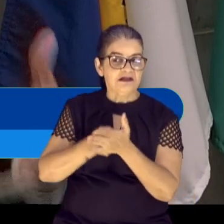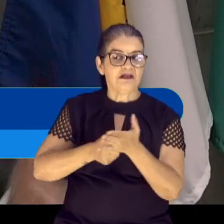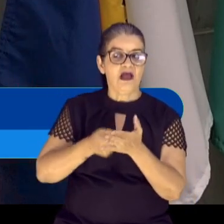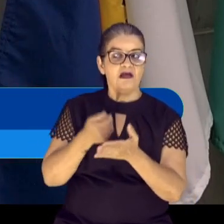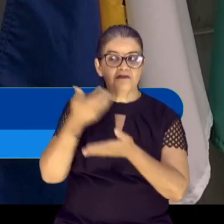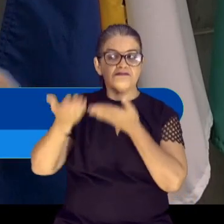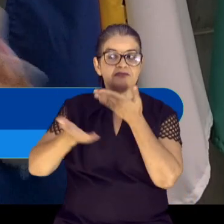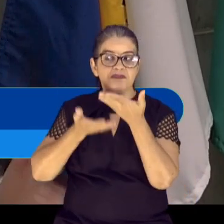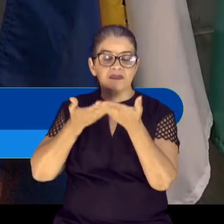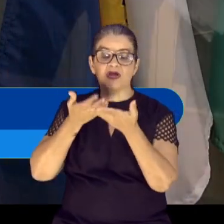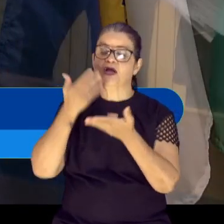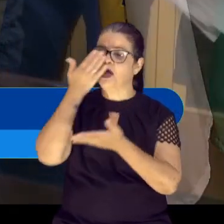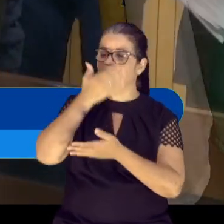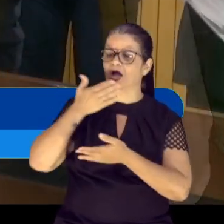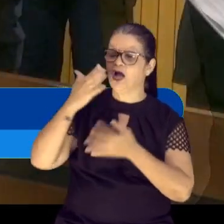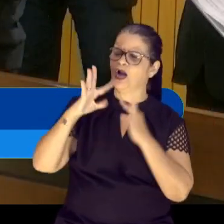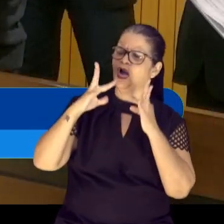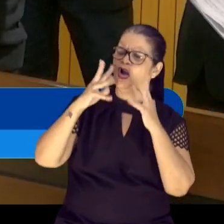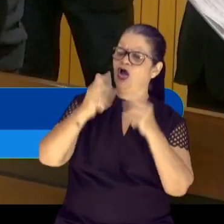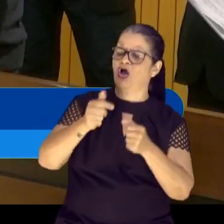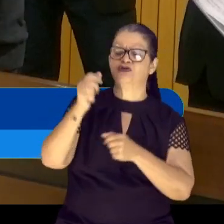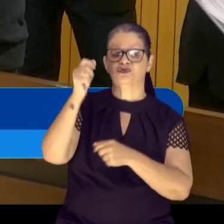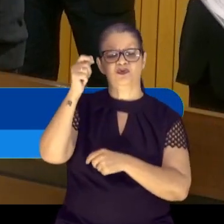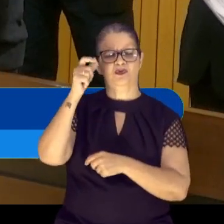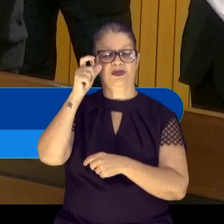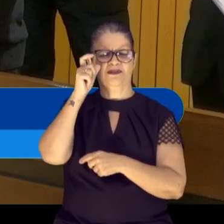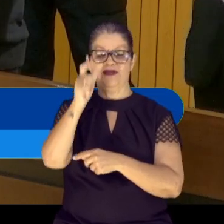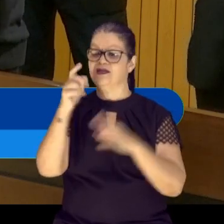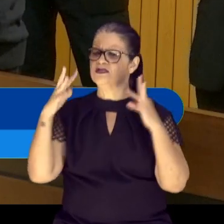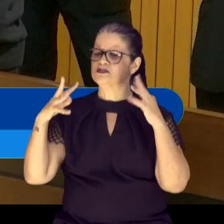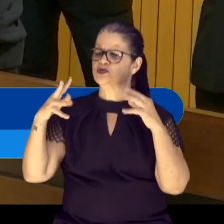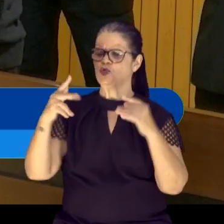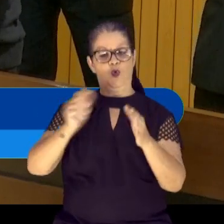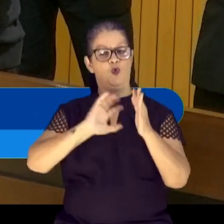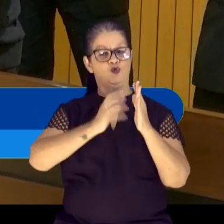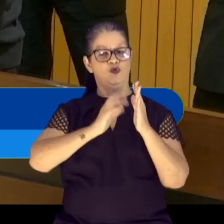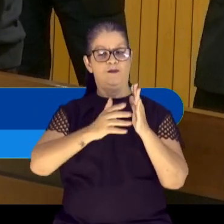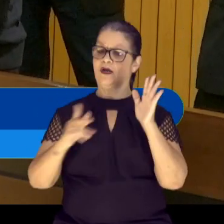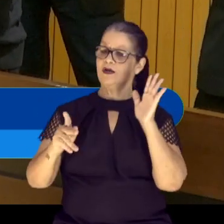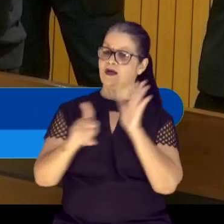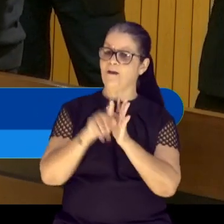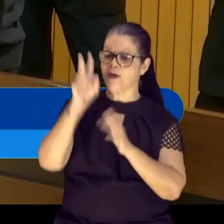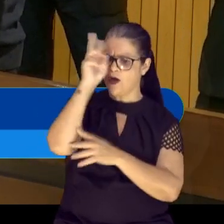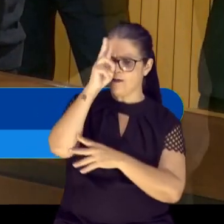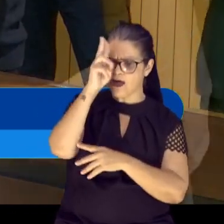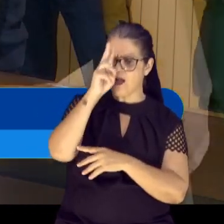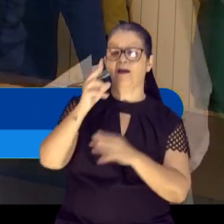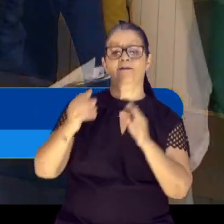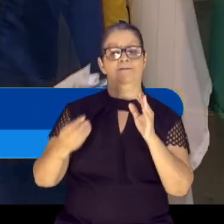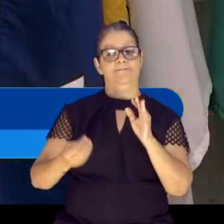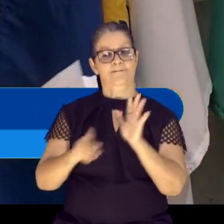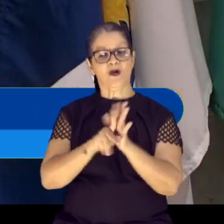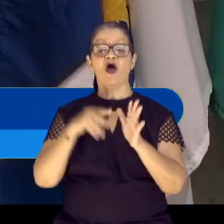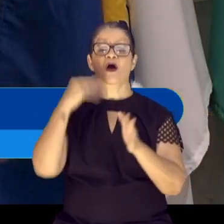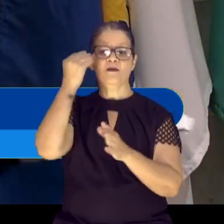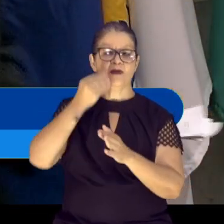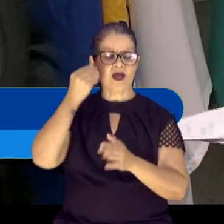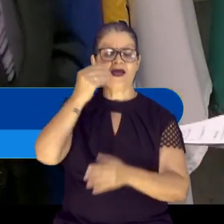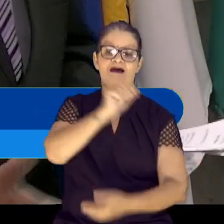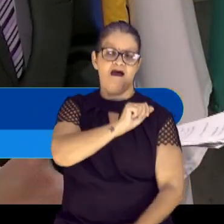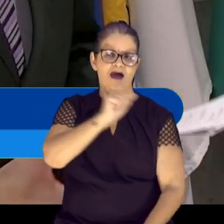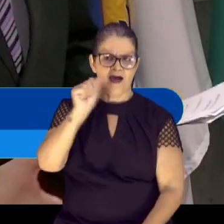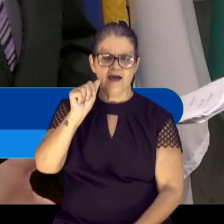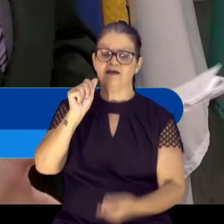Lógico que tinha ali todo o interesse do partido, né, da própria história, da própria vivência de Arraes,